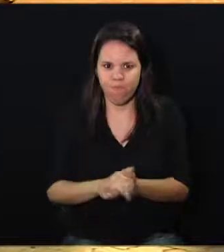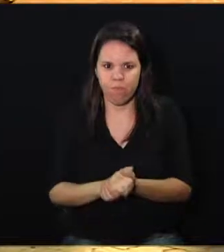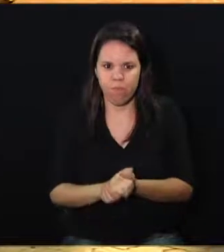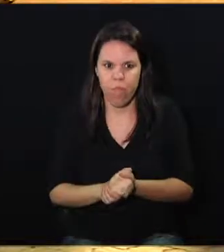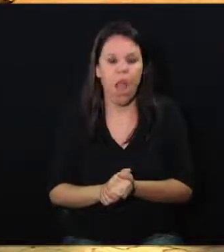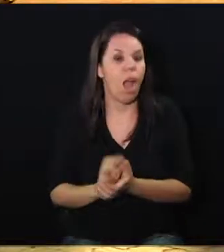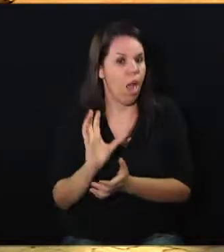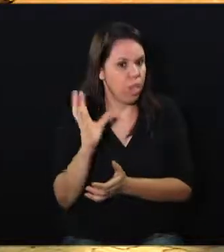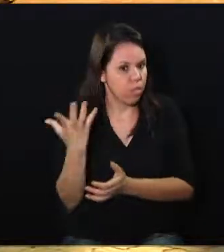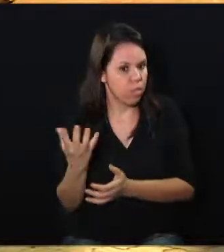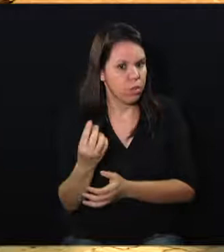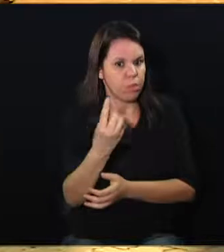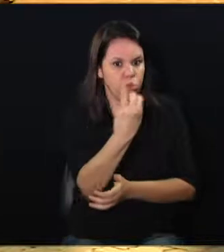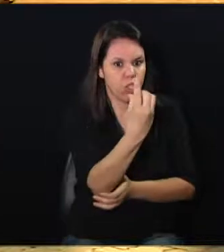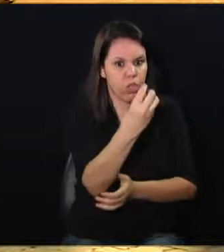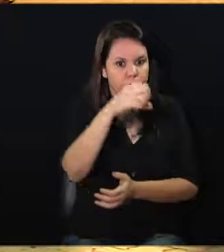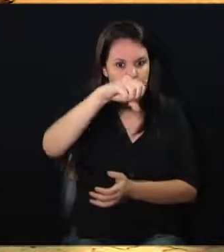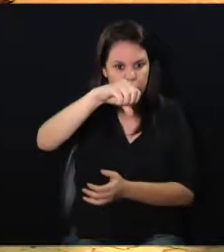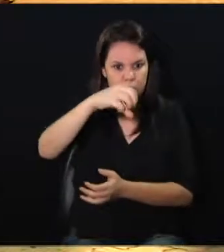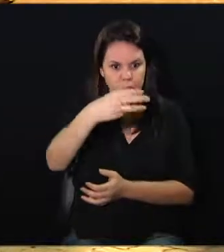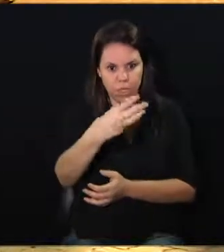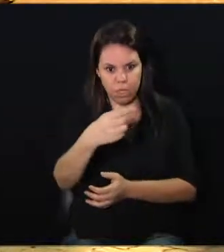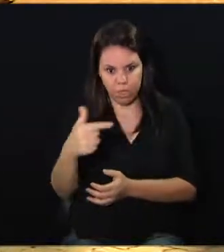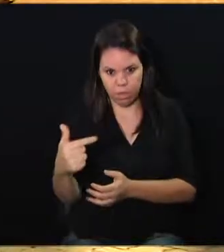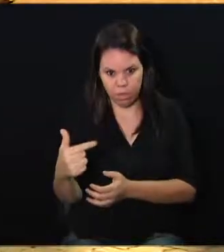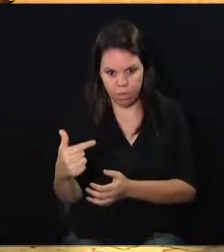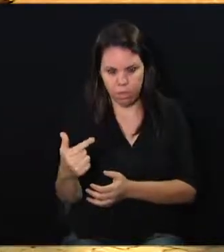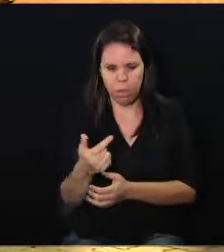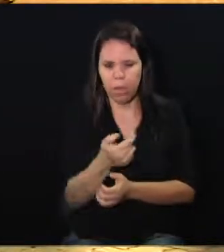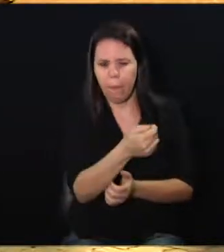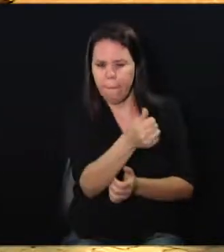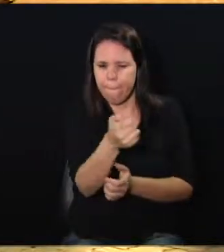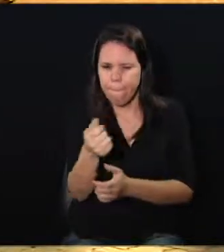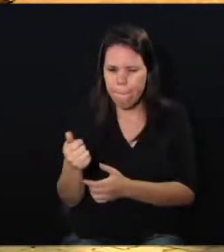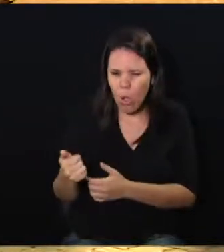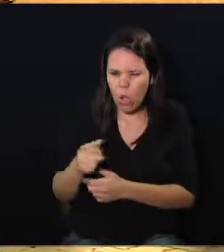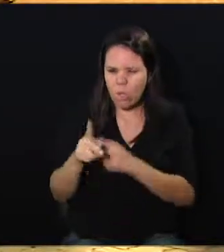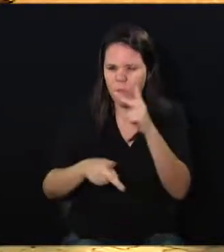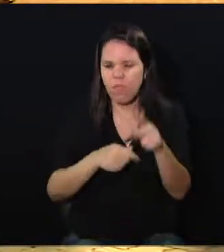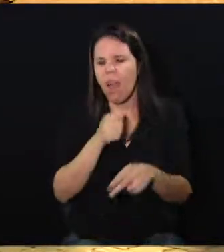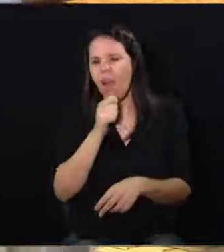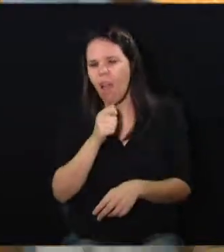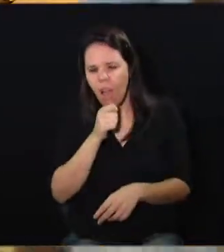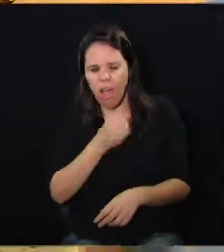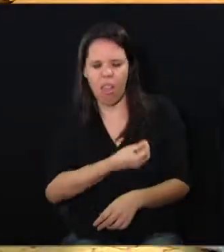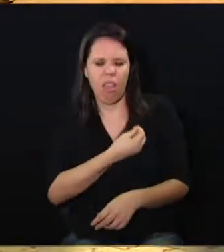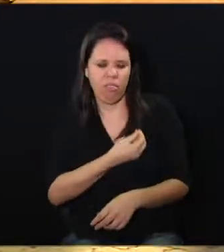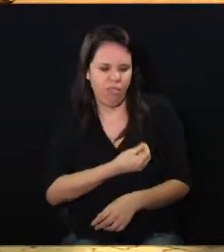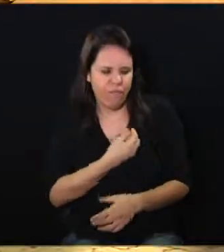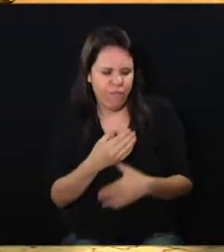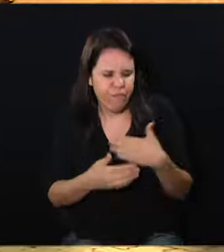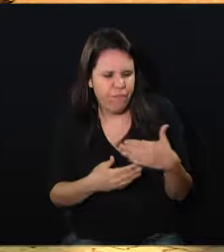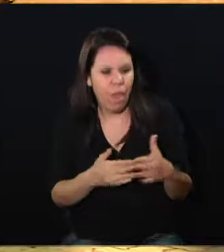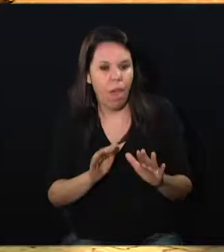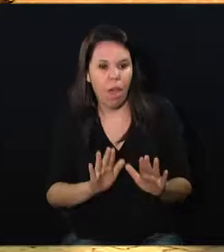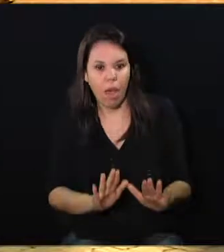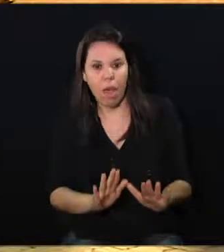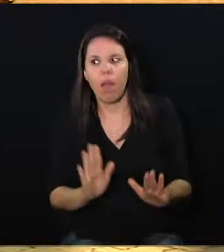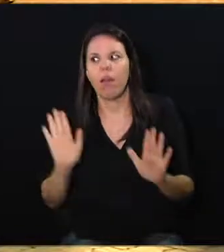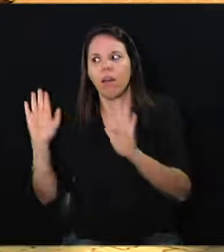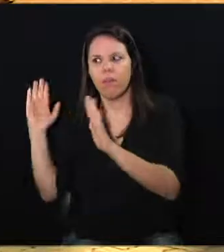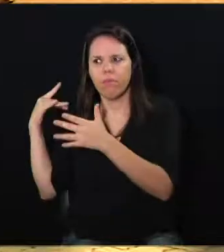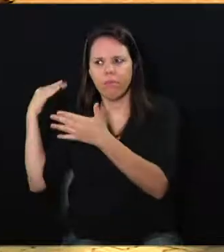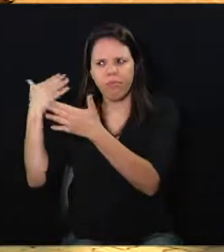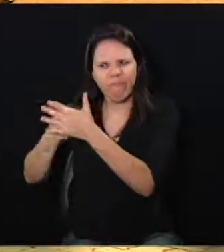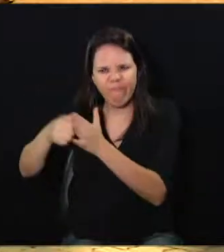aconteceu em 1932, então são poucos os remanescentes vivos desse momento, mas foi uma luta